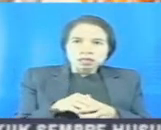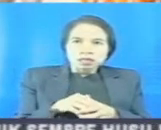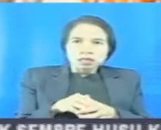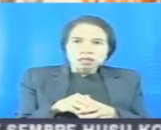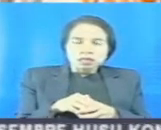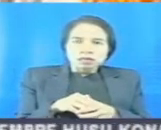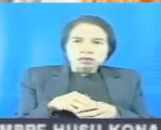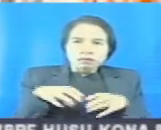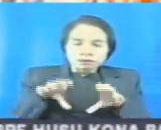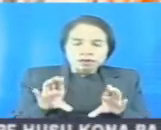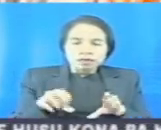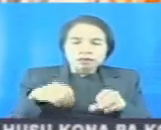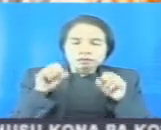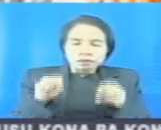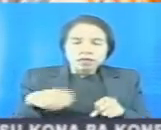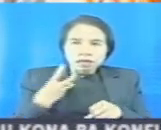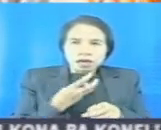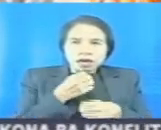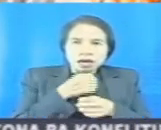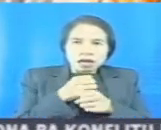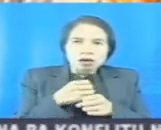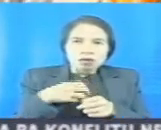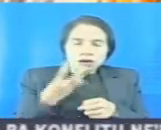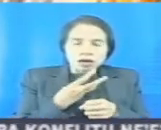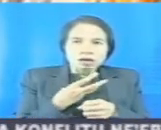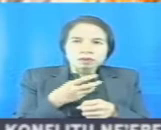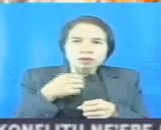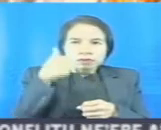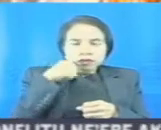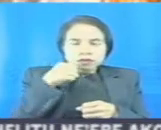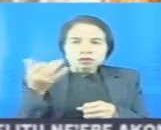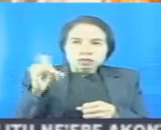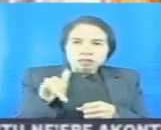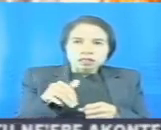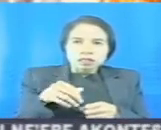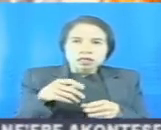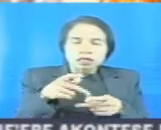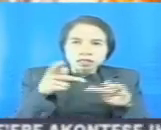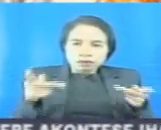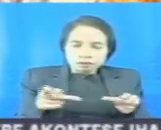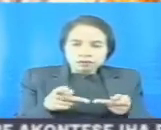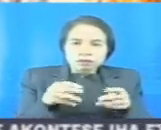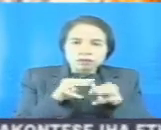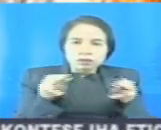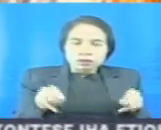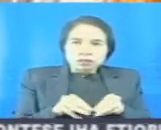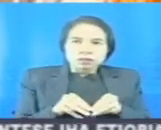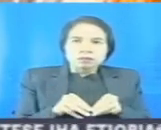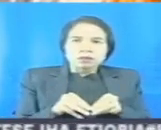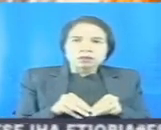feira ida, nebe halo a mim e na Feto Sira, lhe lhe havaje, a mim bele halo a mim fana a mim no produto, bele retendo